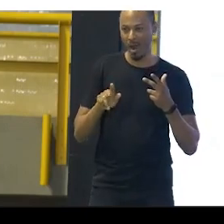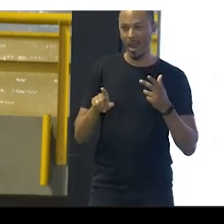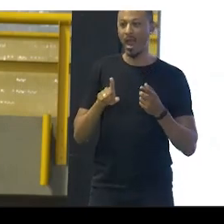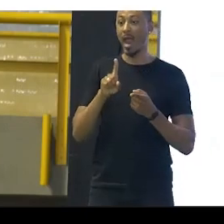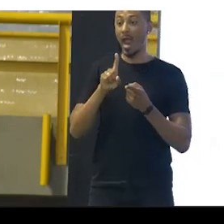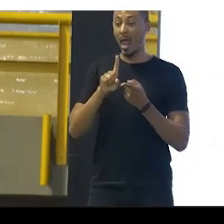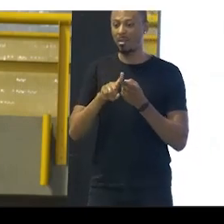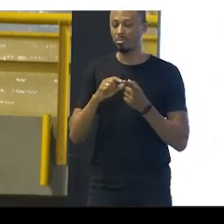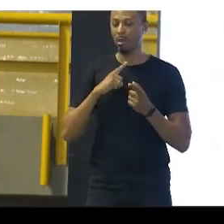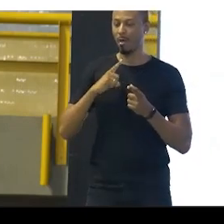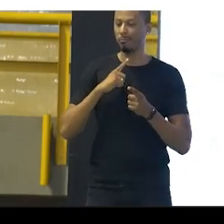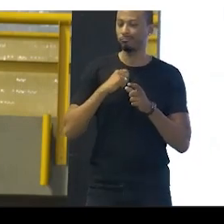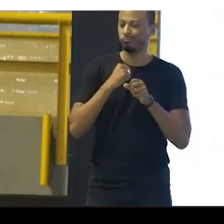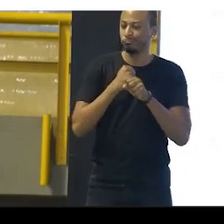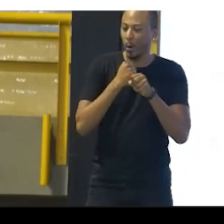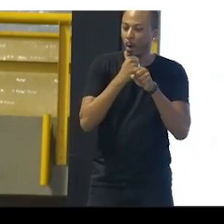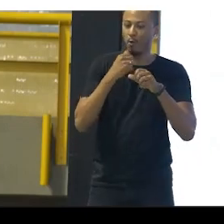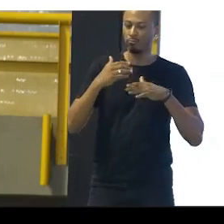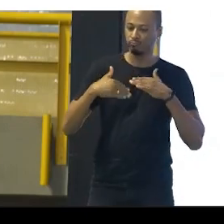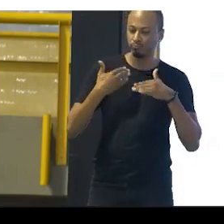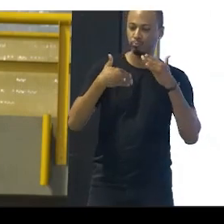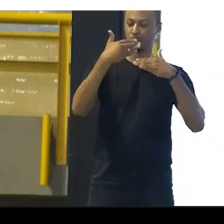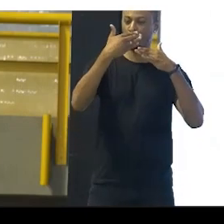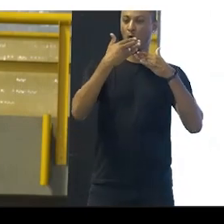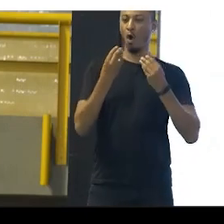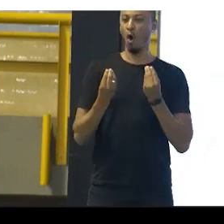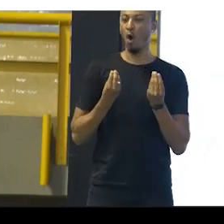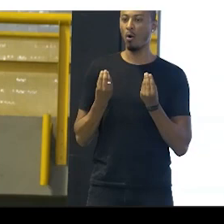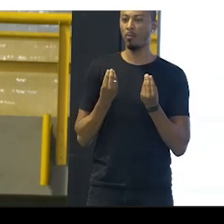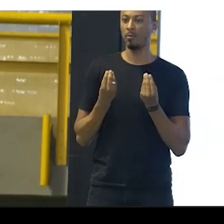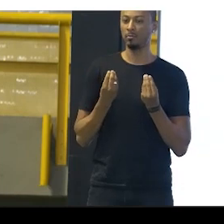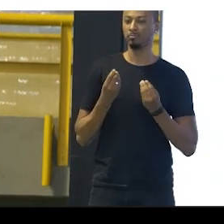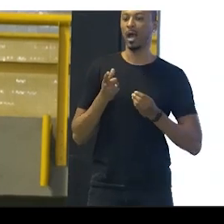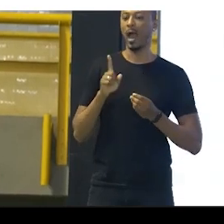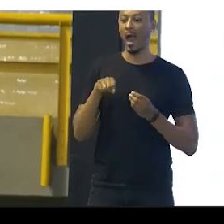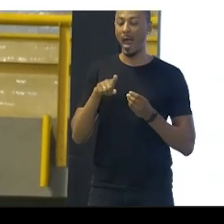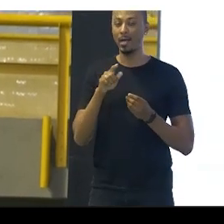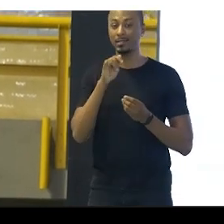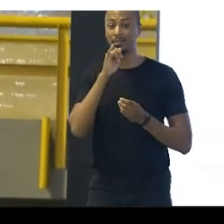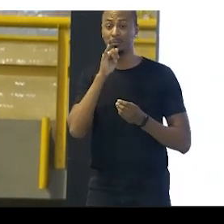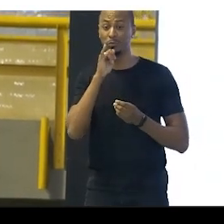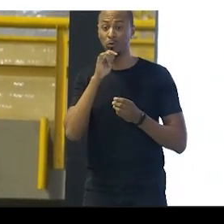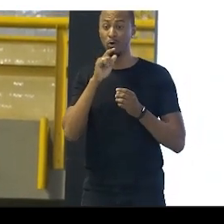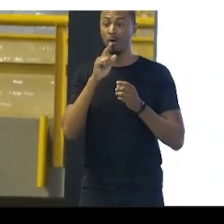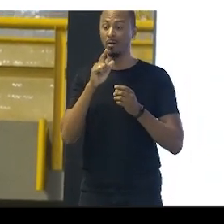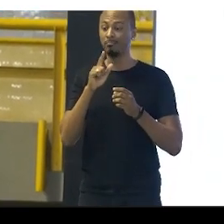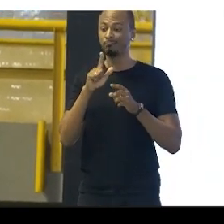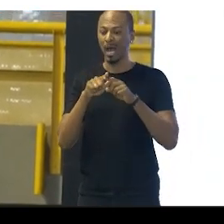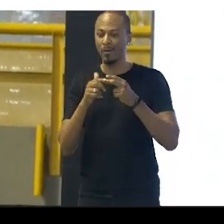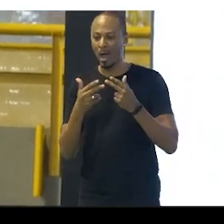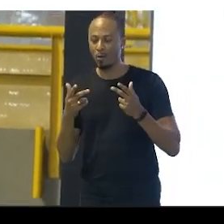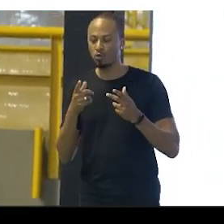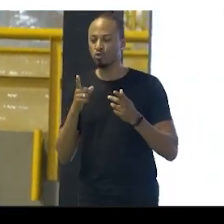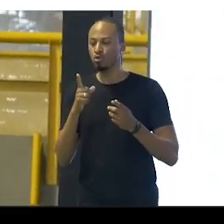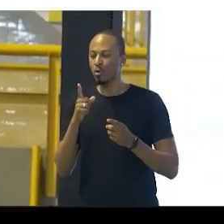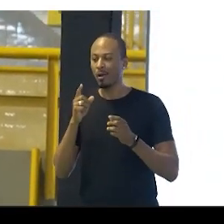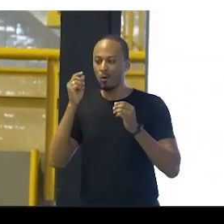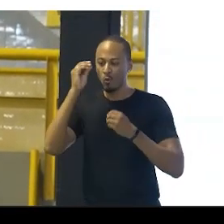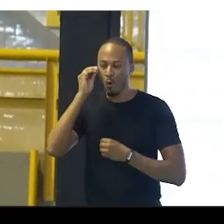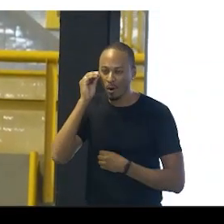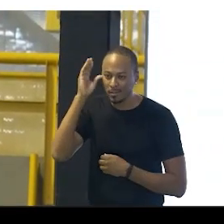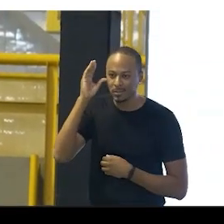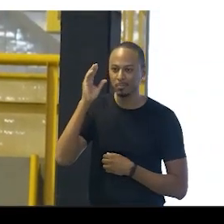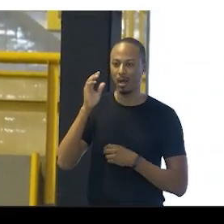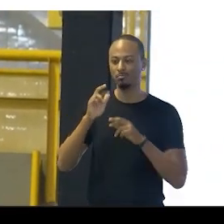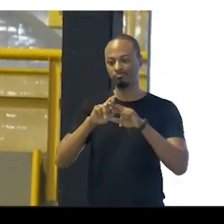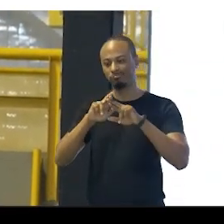se constrói com uma riqueza que é aquilo que a gente deixa para os nossos